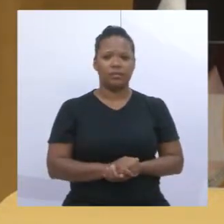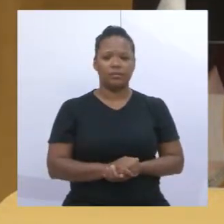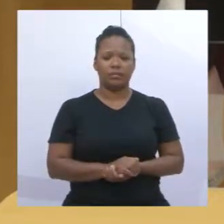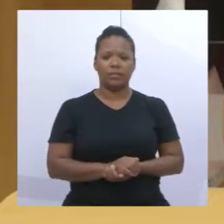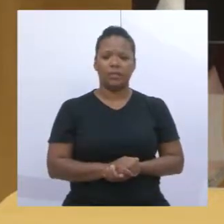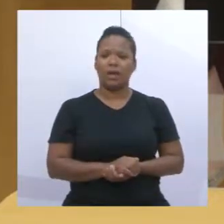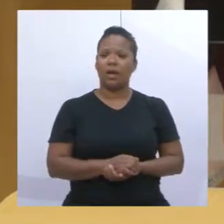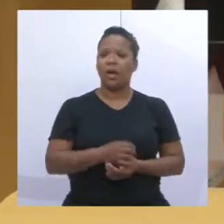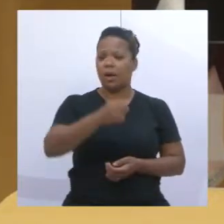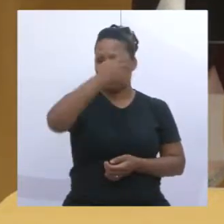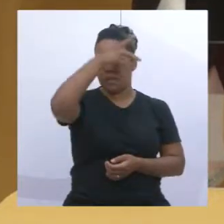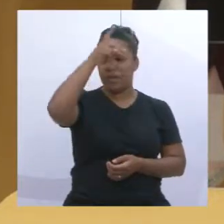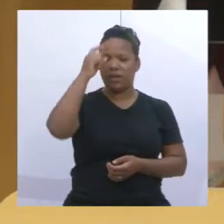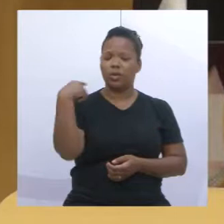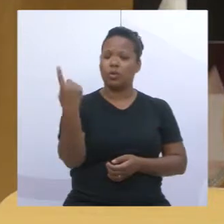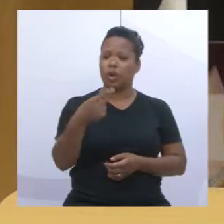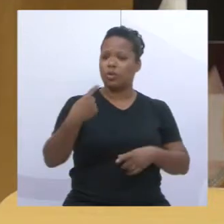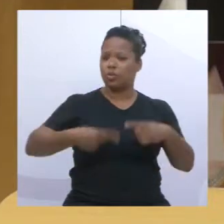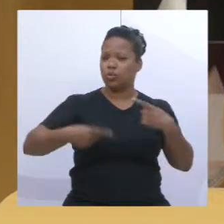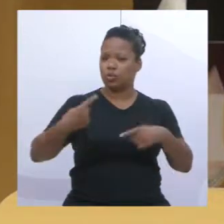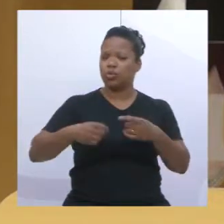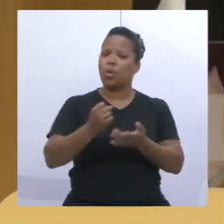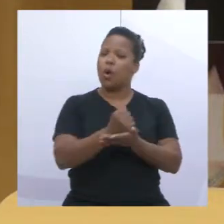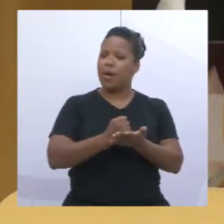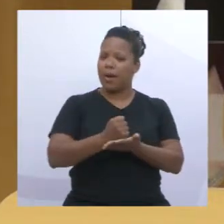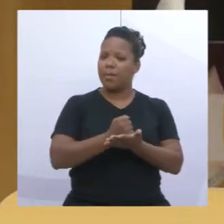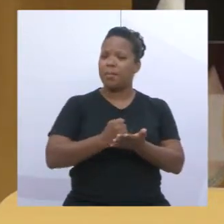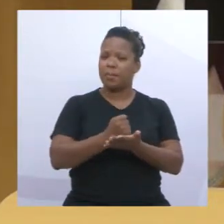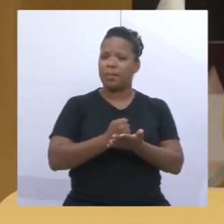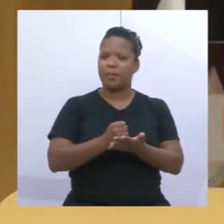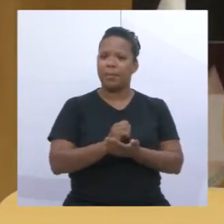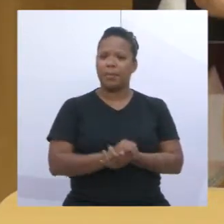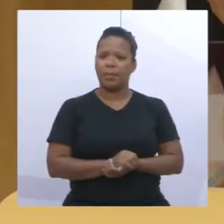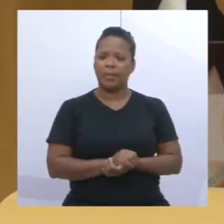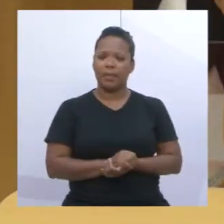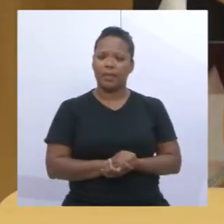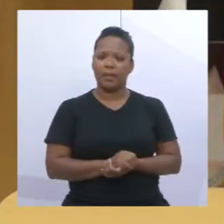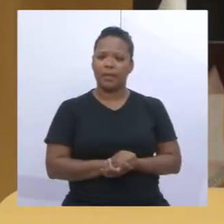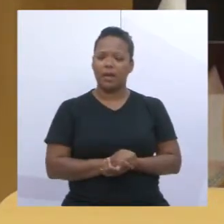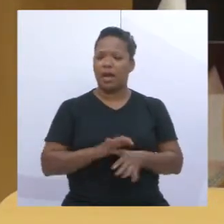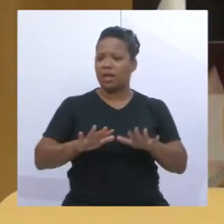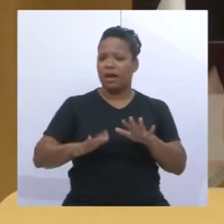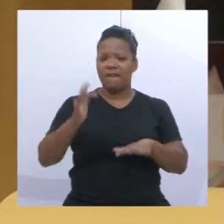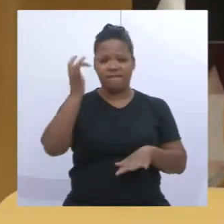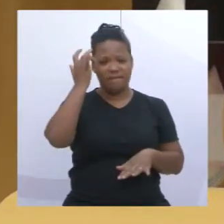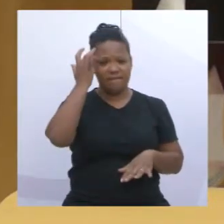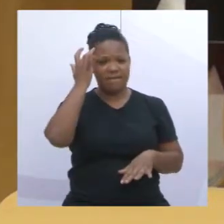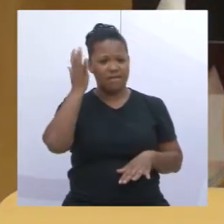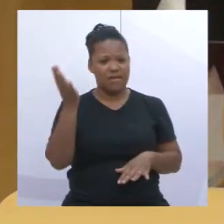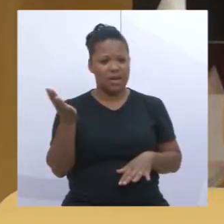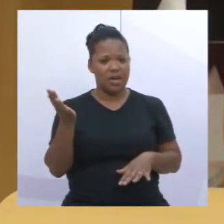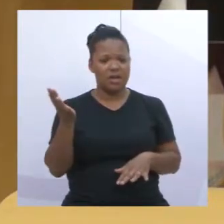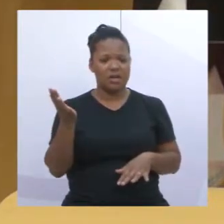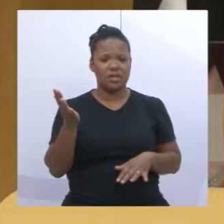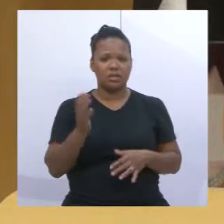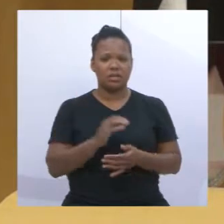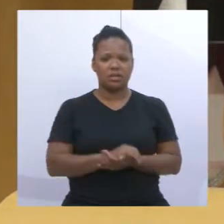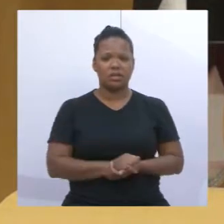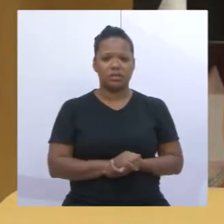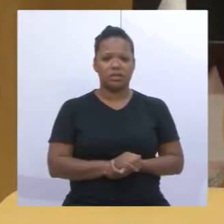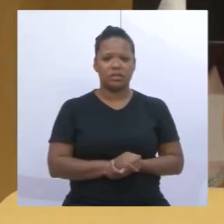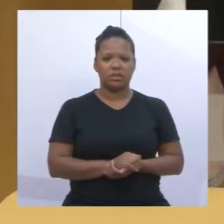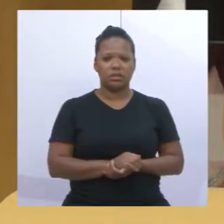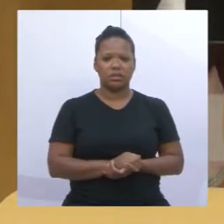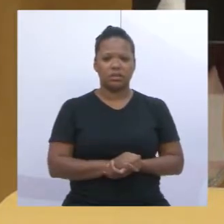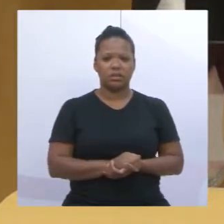nós discutirmos aqui a questão dos medicamentos e talvez é mais fácil nós colocarmos aqui um empecilho